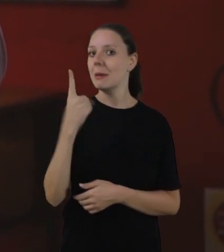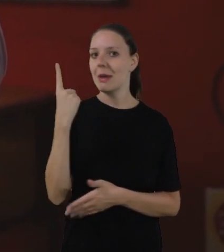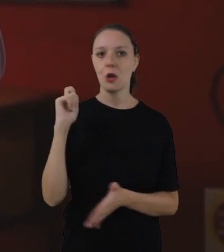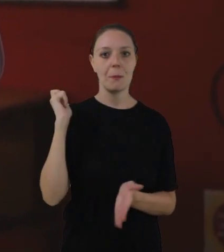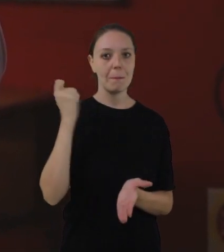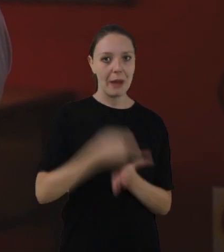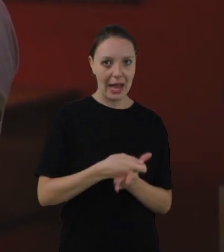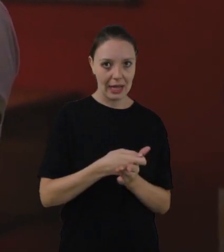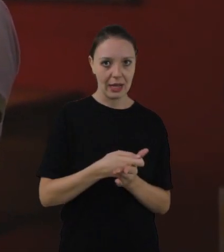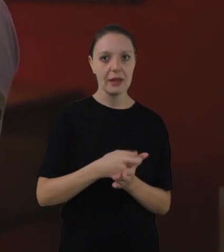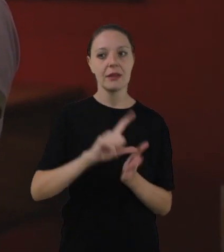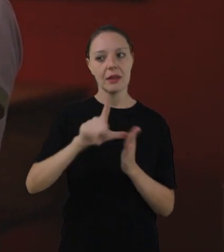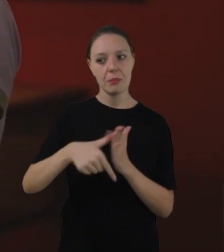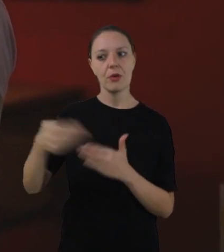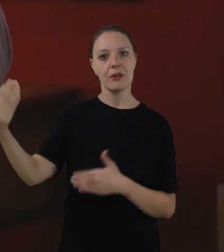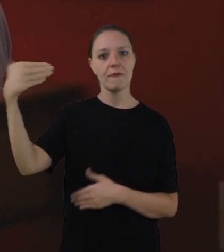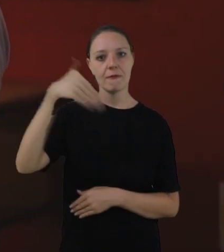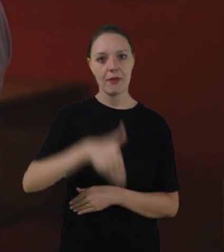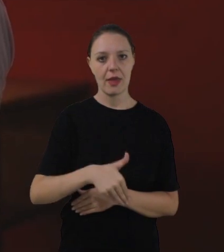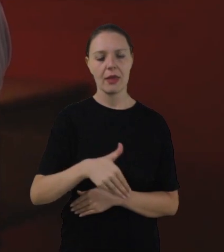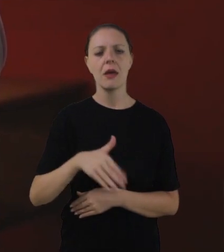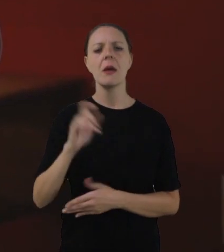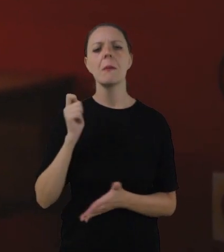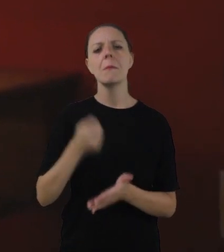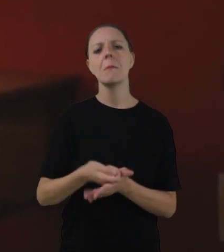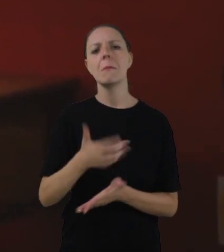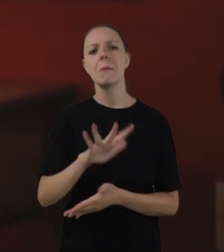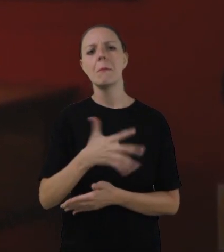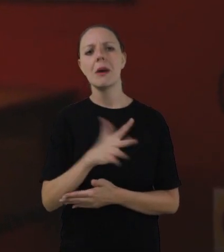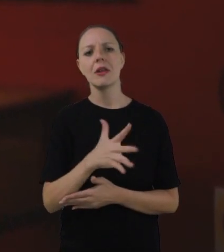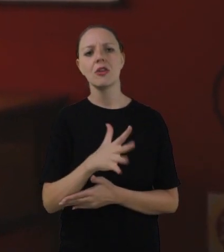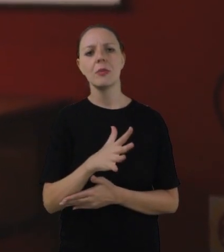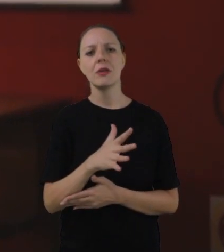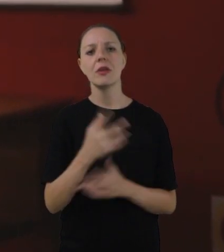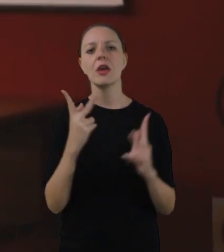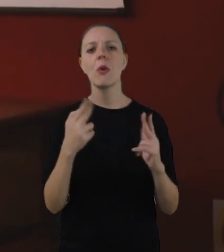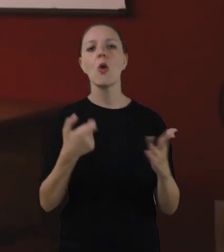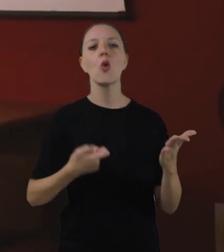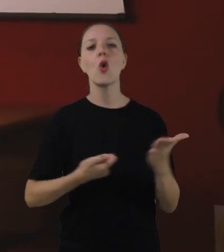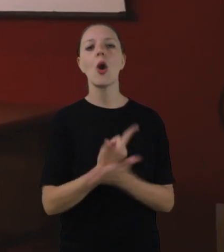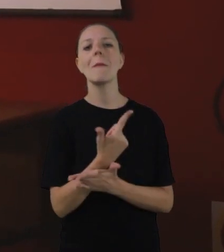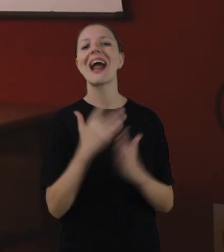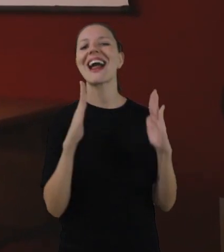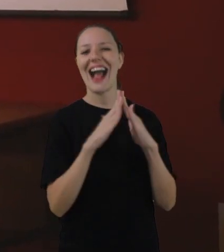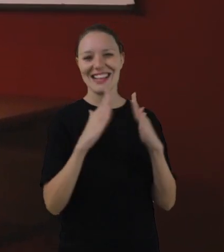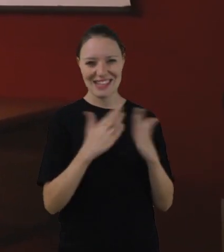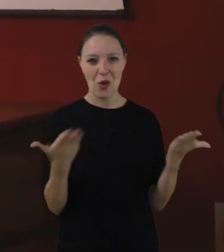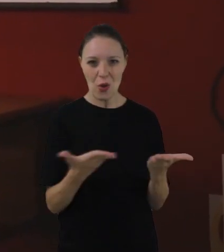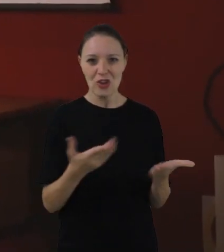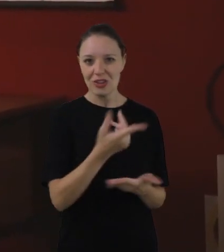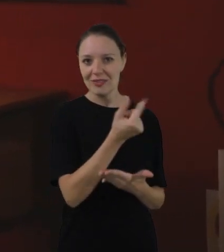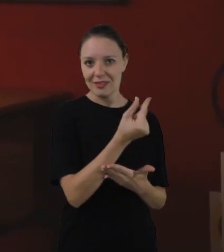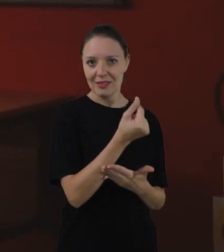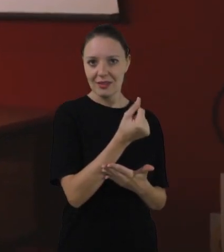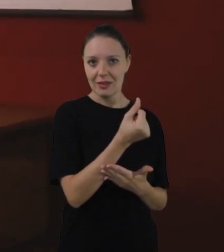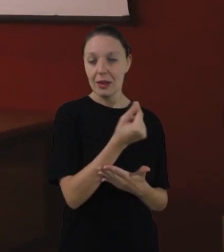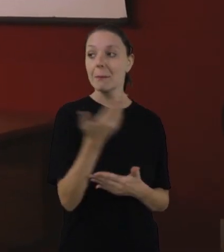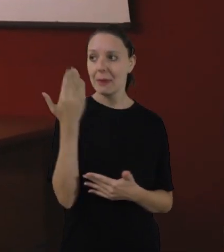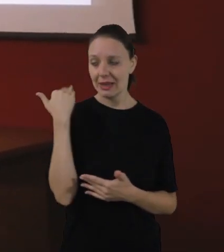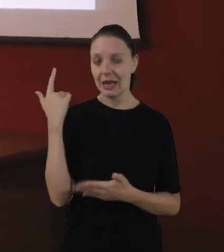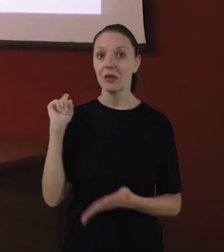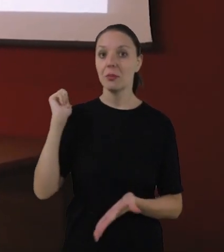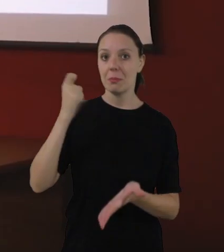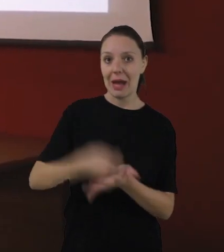anos de estudo, e o valor era equivalente, mais ou menos, hoje, a um imóvel. É como se tivesse que pagar uma casa para o teu filho ir estudar com